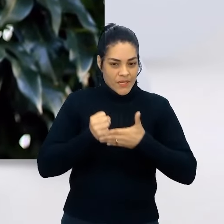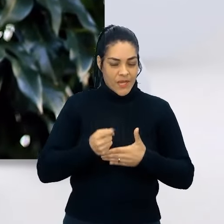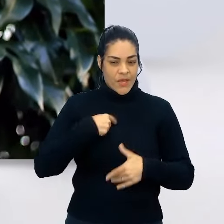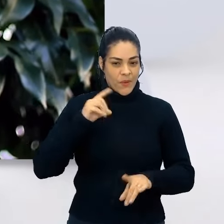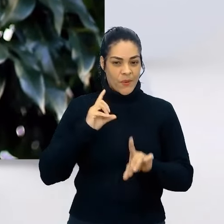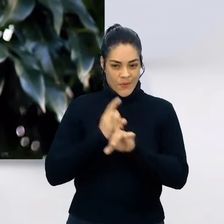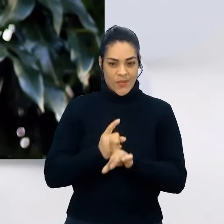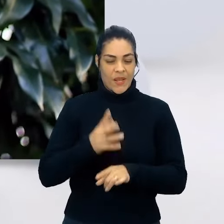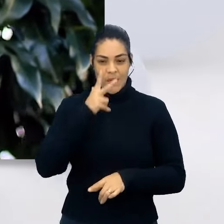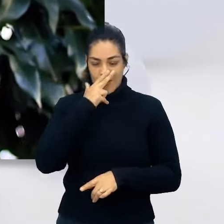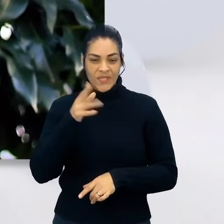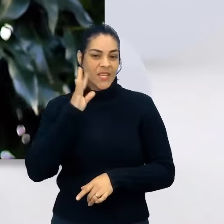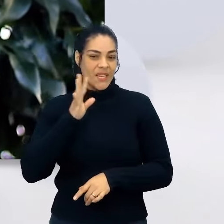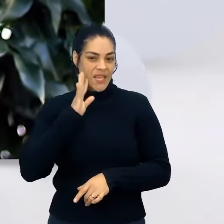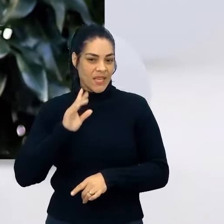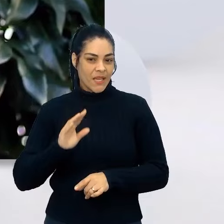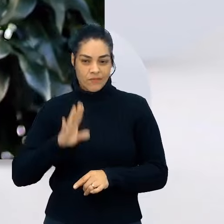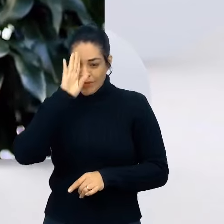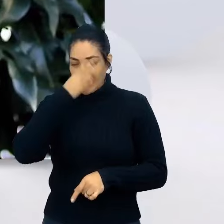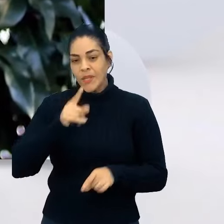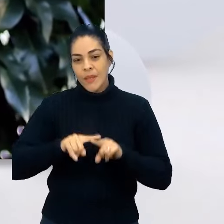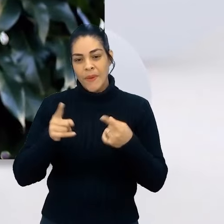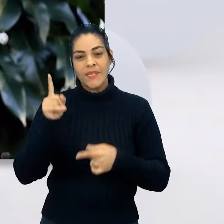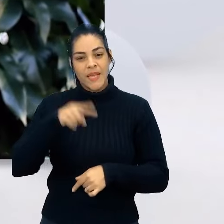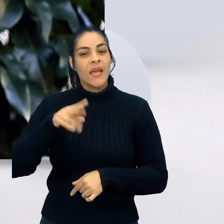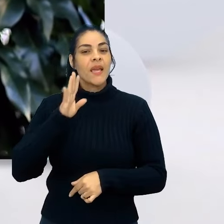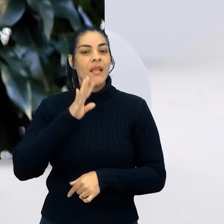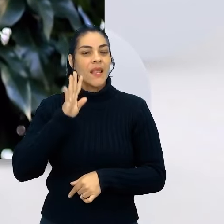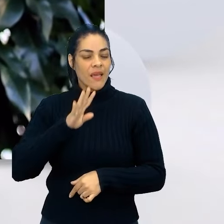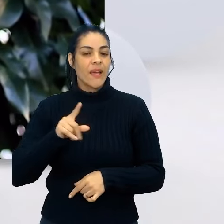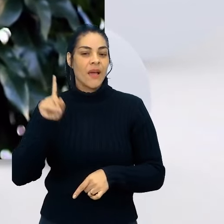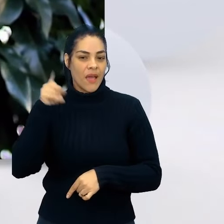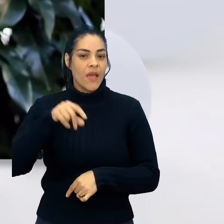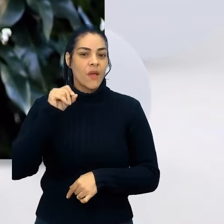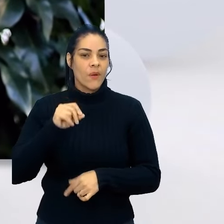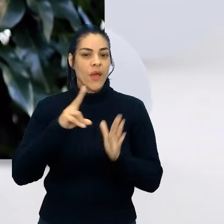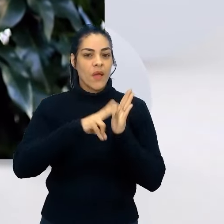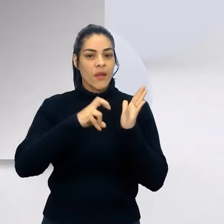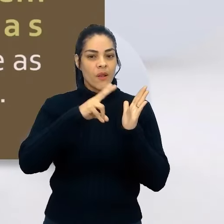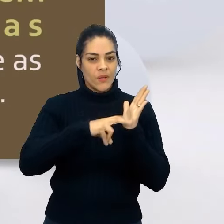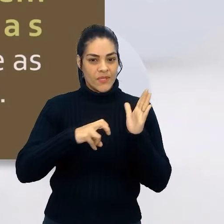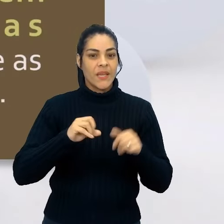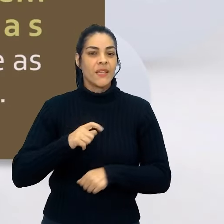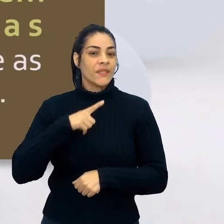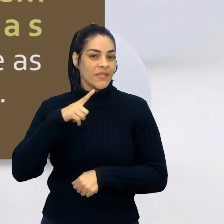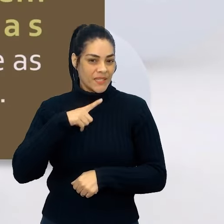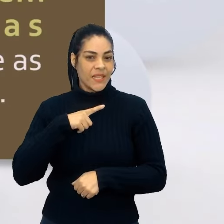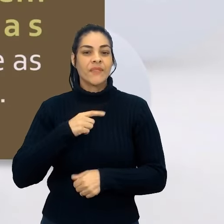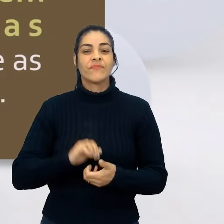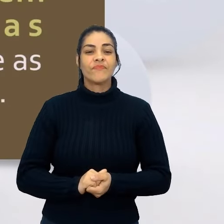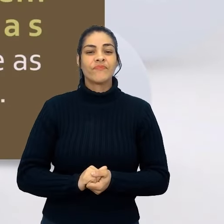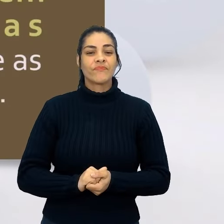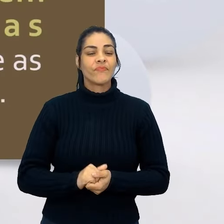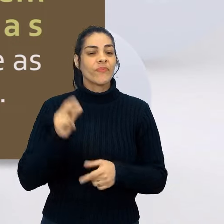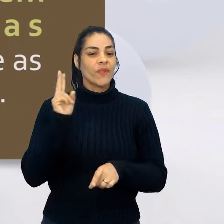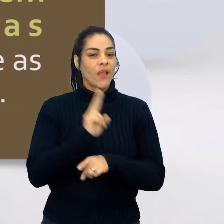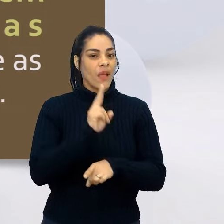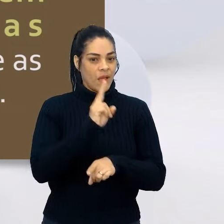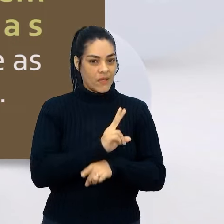achei legal. Não tão direta, mas legal, que é do Glossário da Ecologia, que diz que conservação,